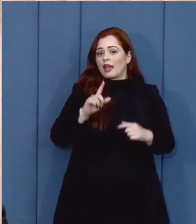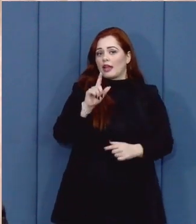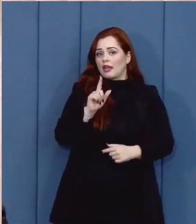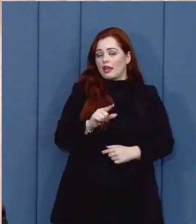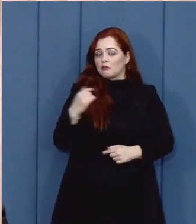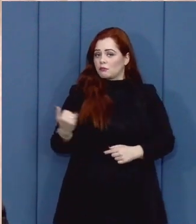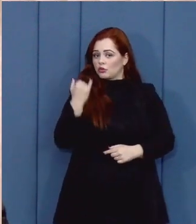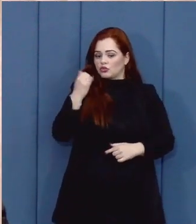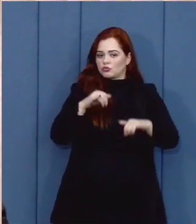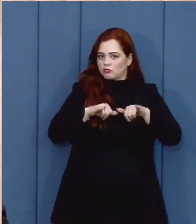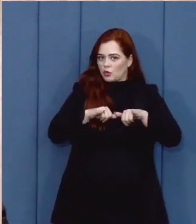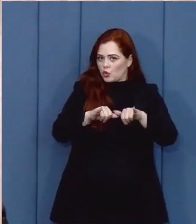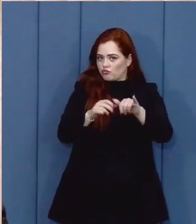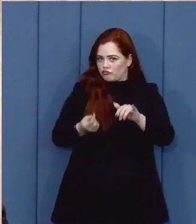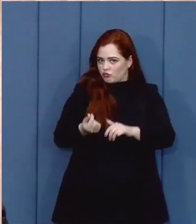elementos econômicos,